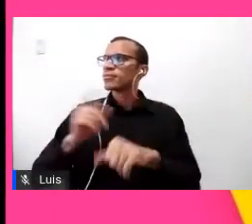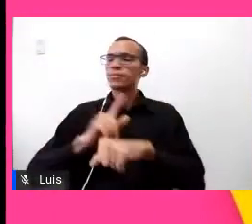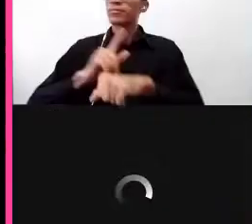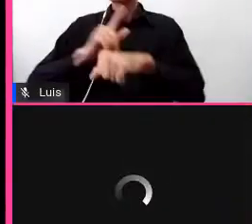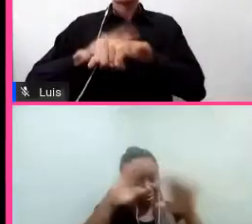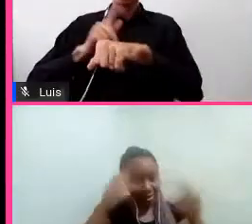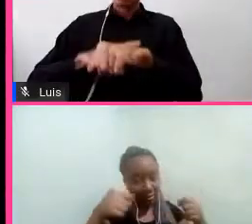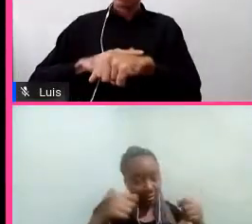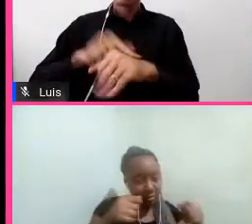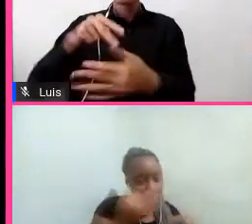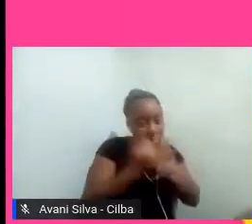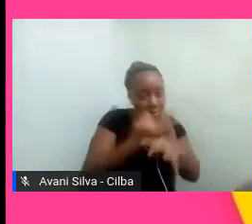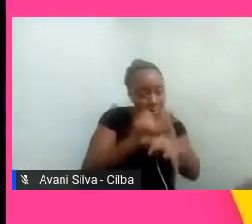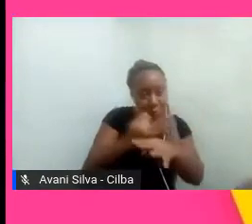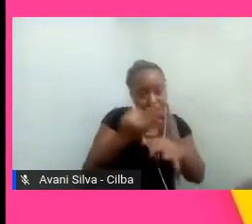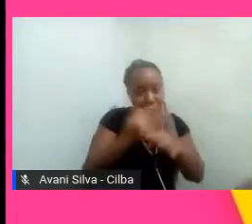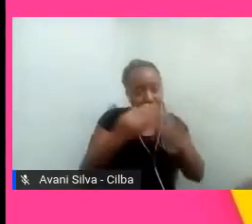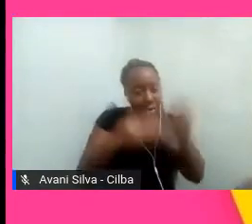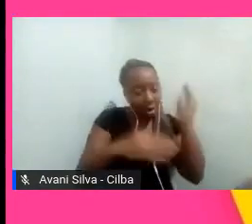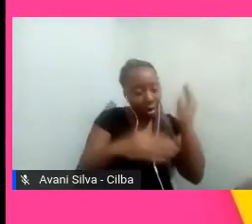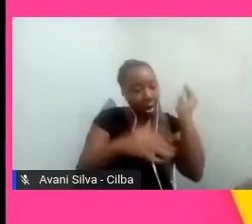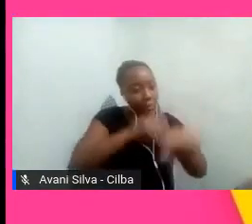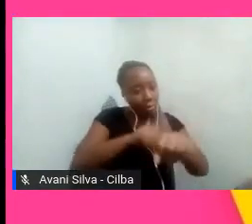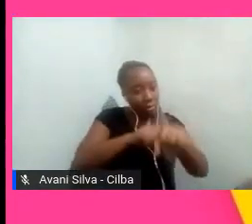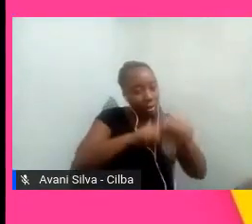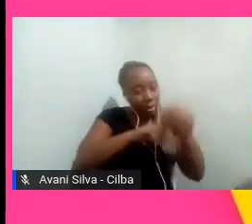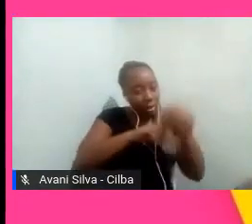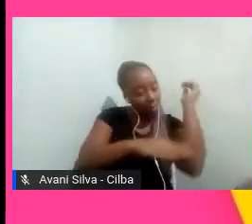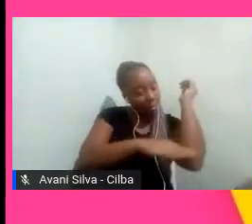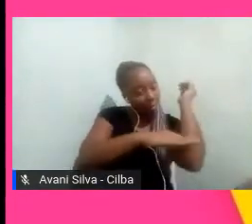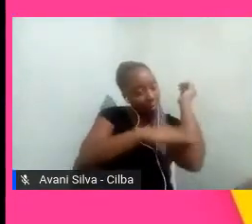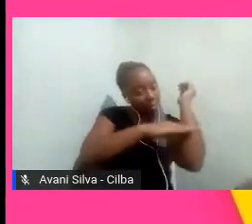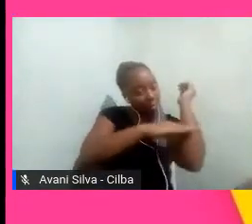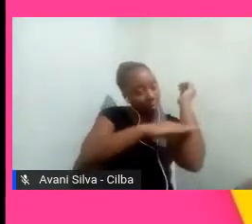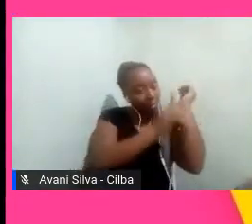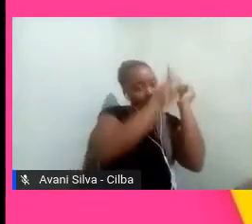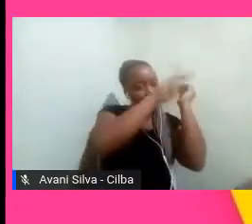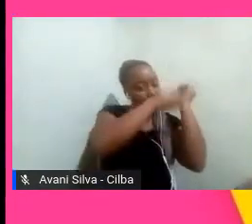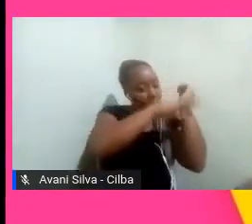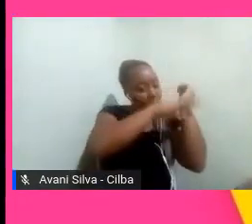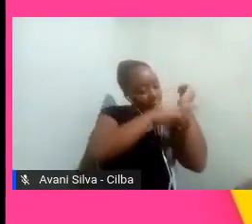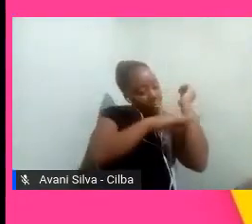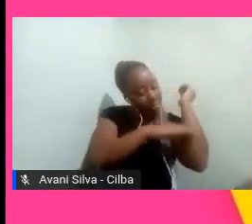elevador sobe, o tempo que ele desce. Opa!